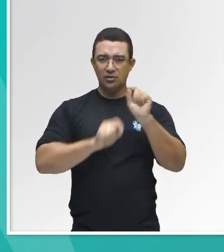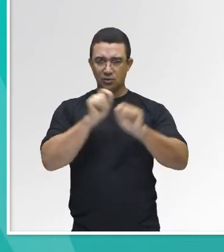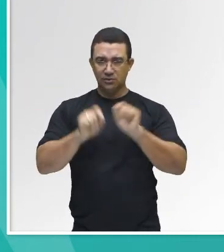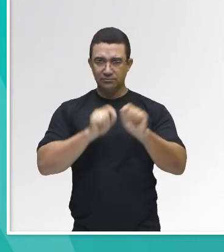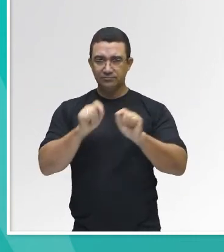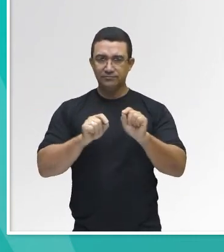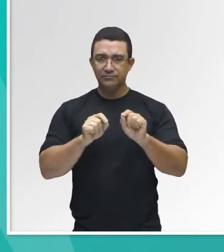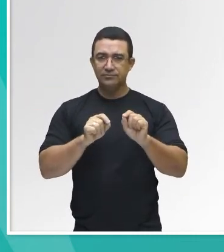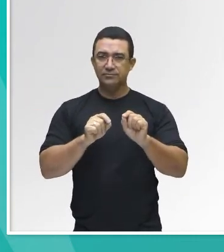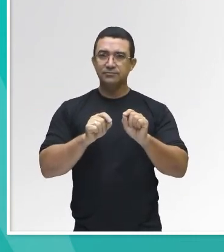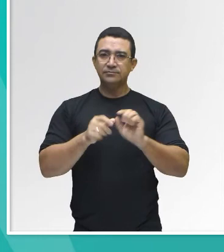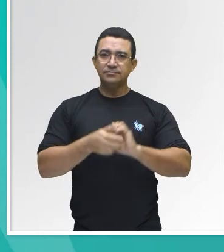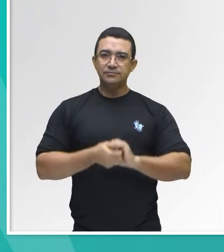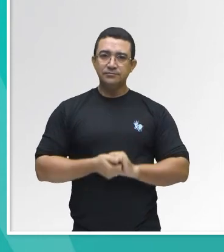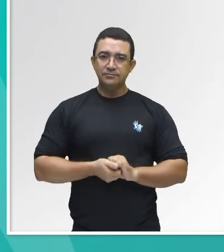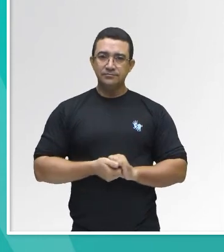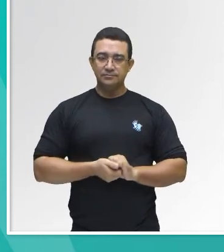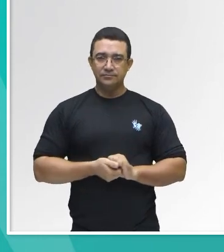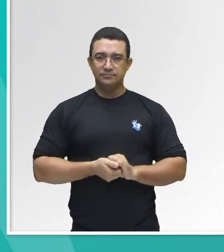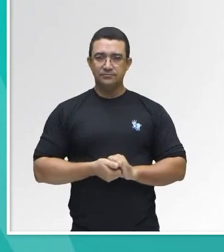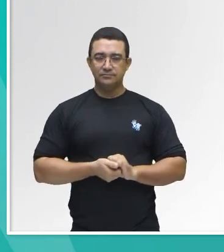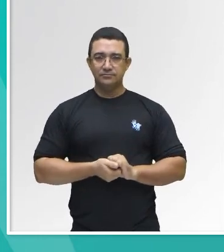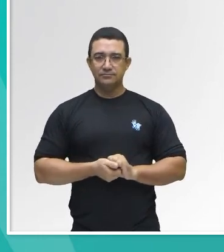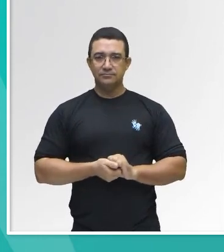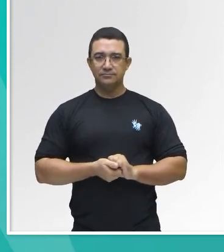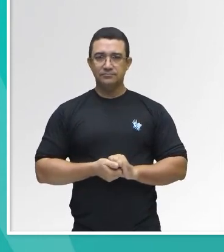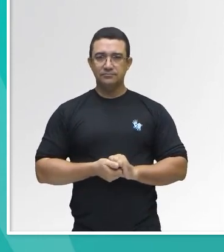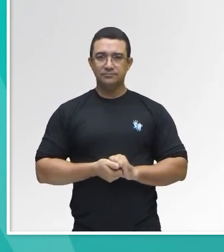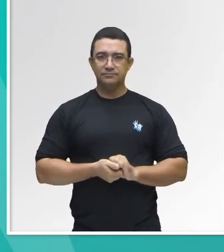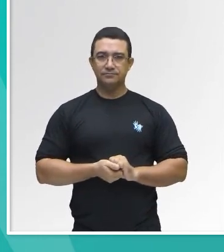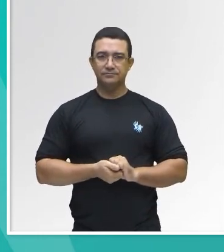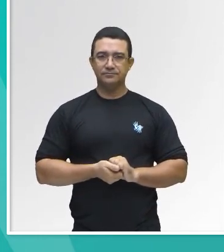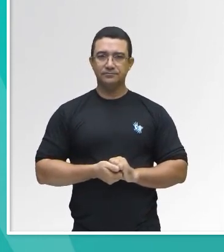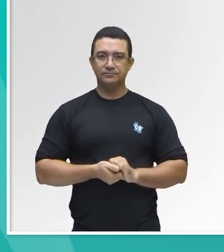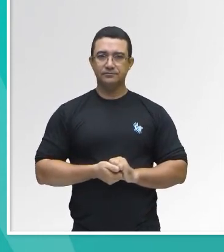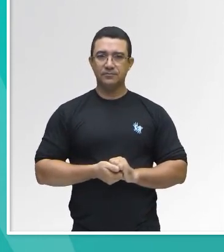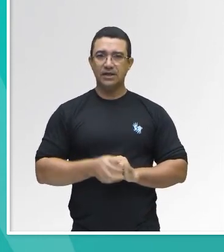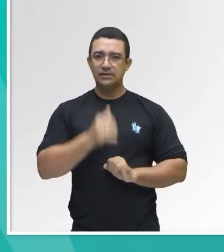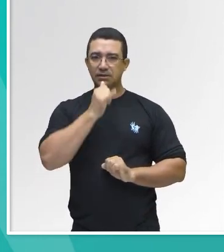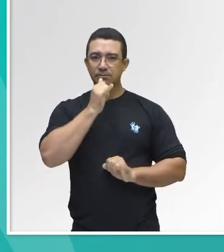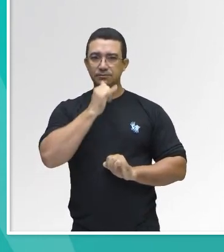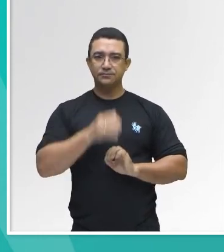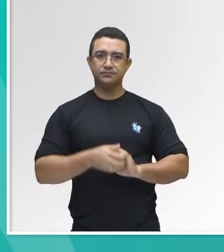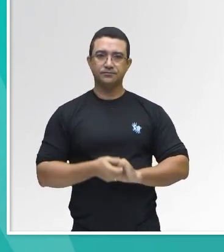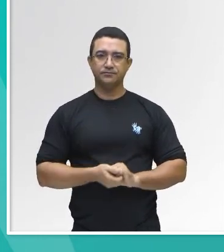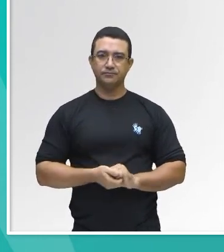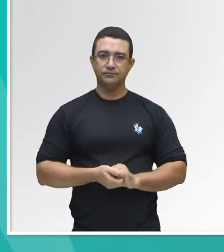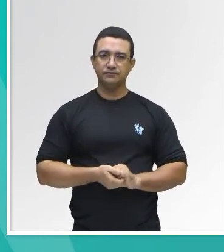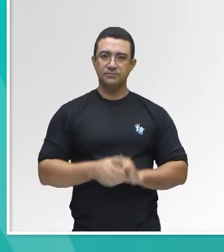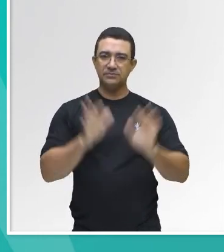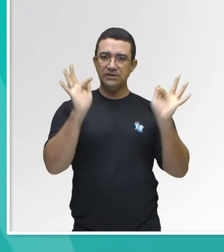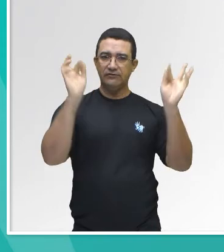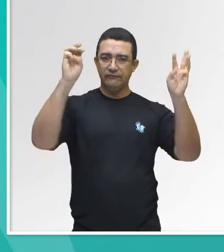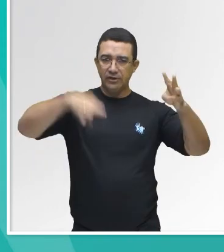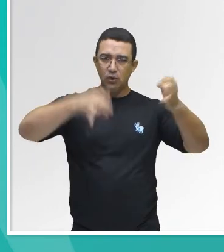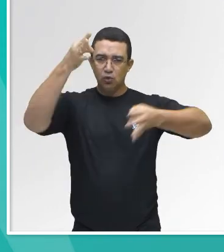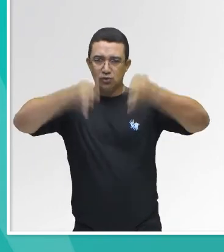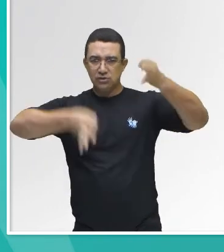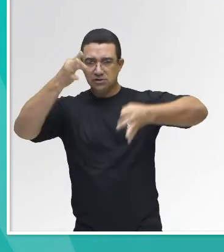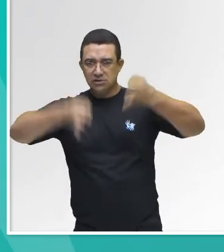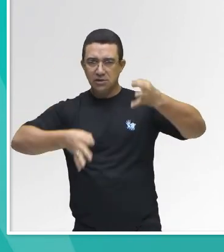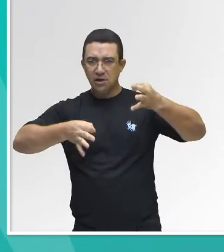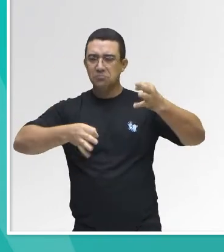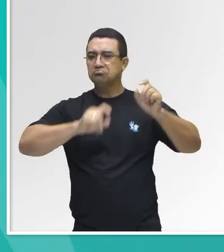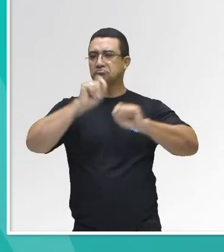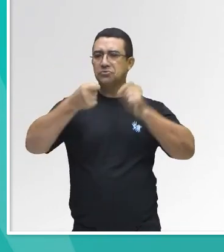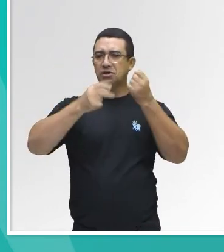está arraigado aí naquela tradição. Aí aqui eu coloquei só um exemplo, el fim justifica os meios. Todo